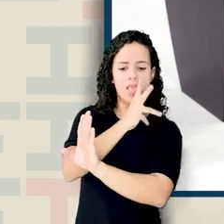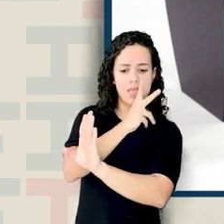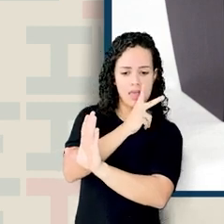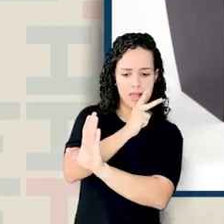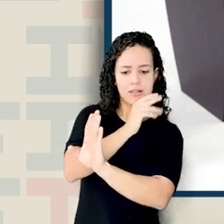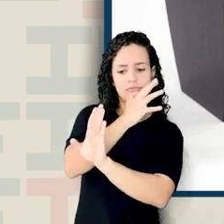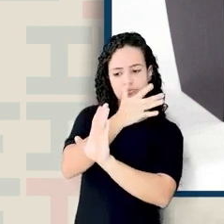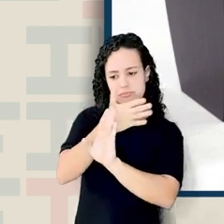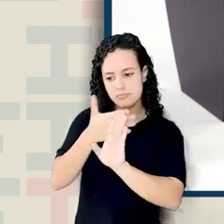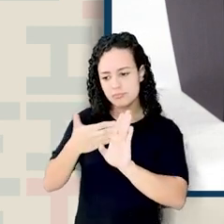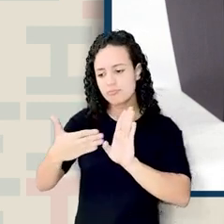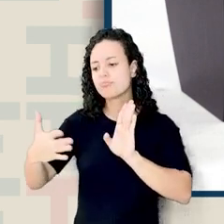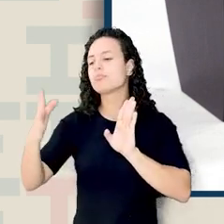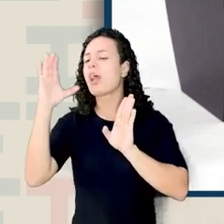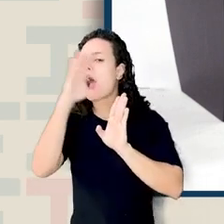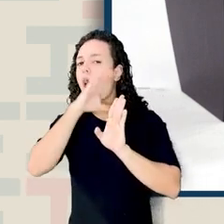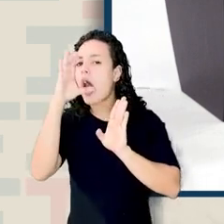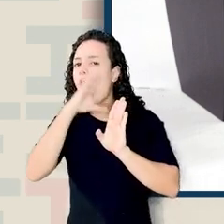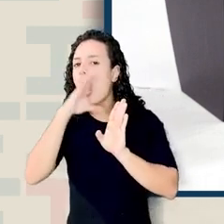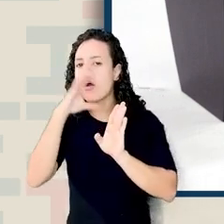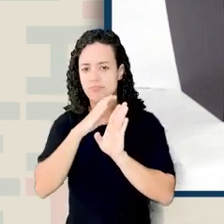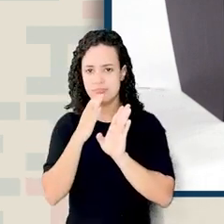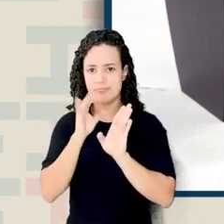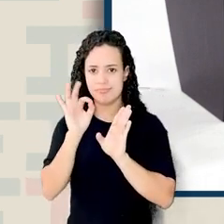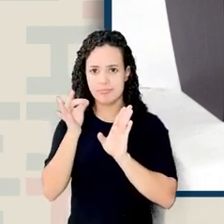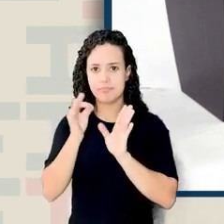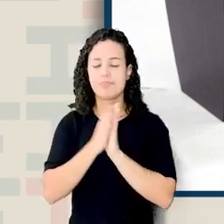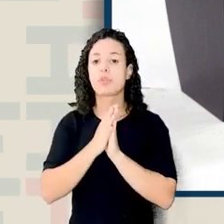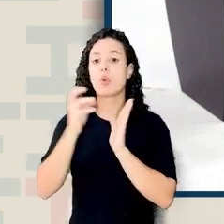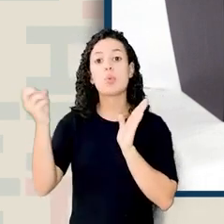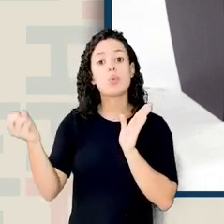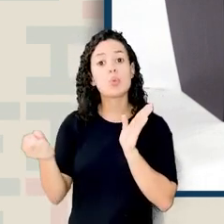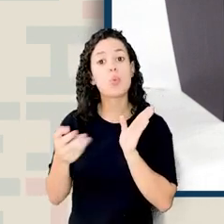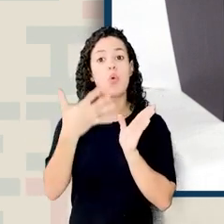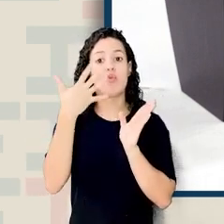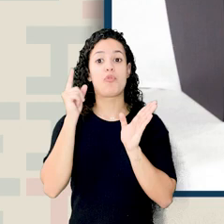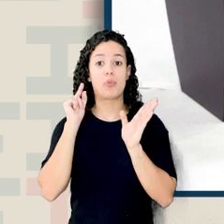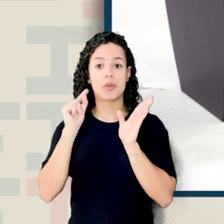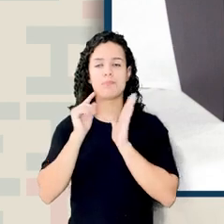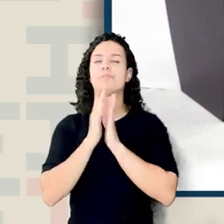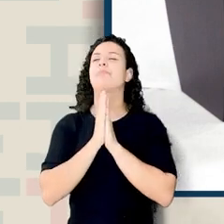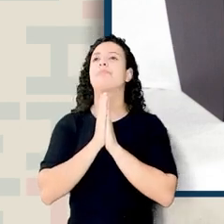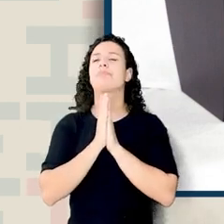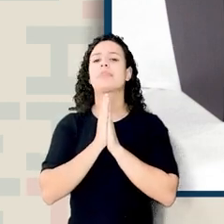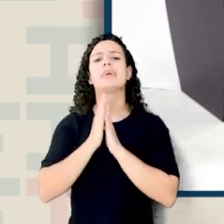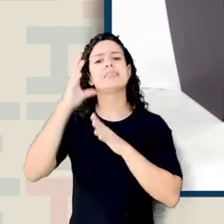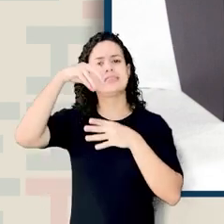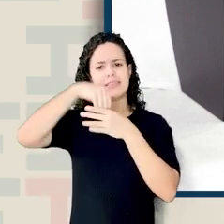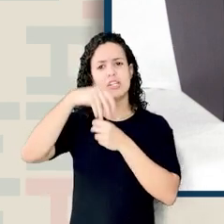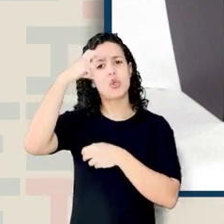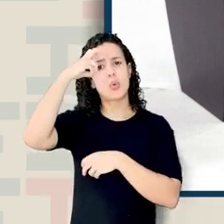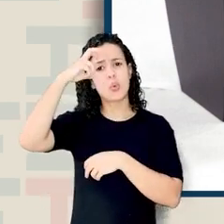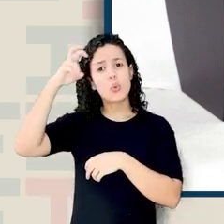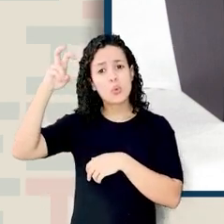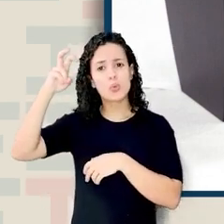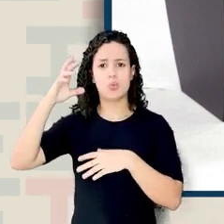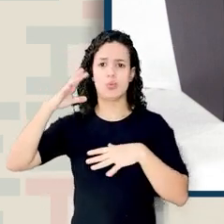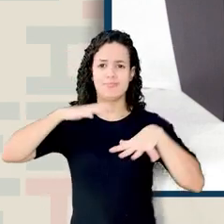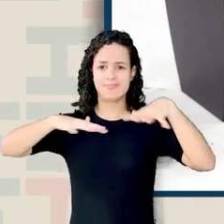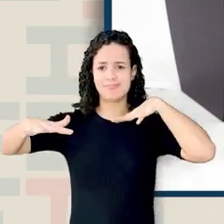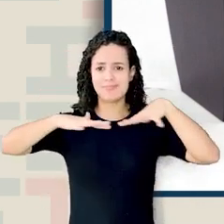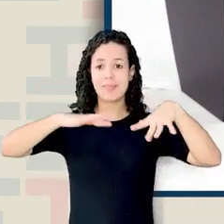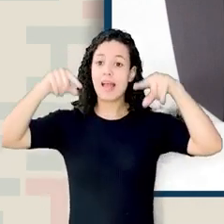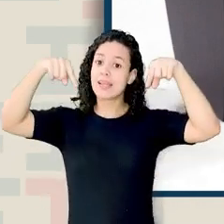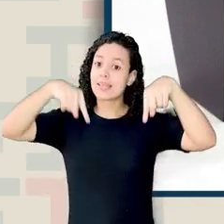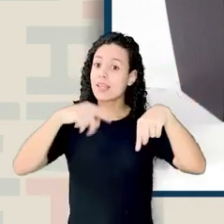e indo a um andamento mais acelerado. A novidade que está é que nessa dinâmica cultural, aqui em